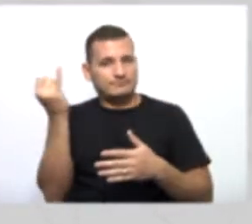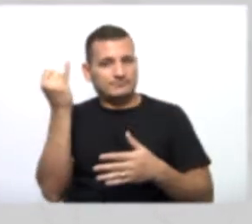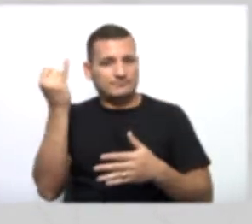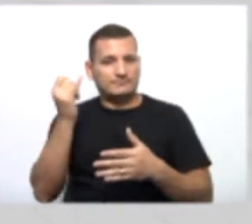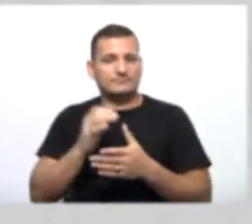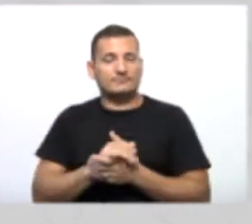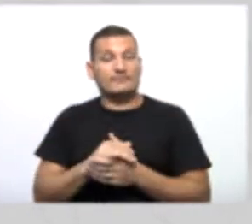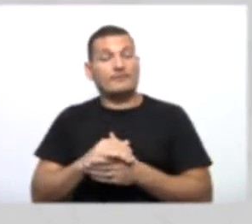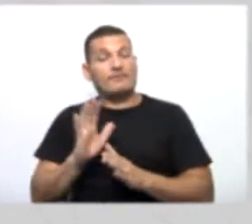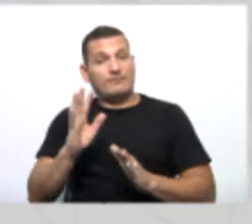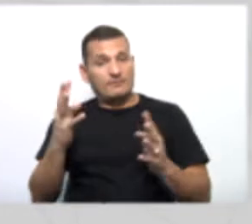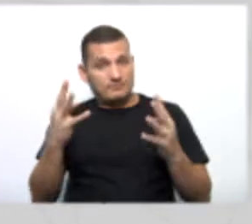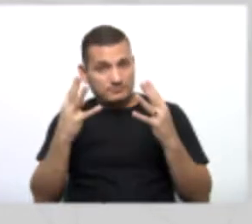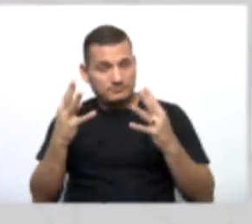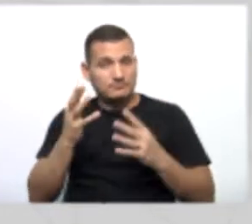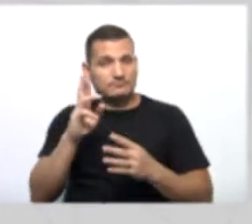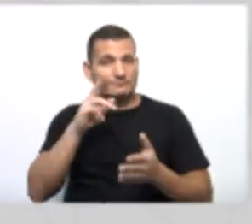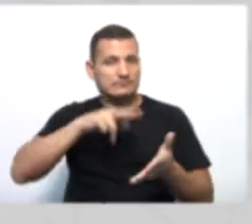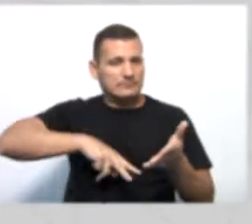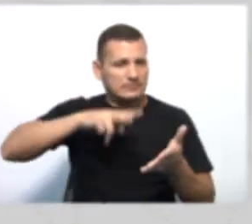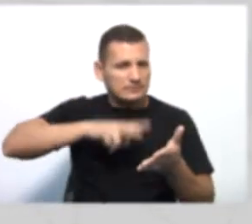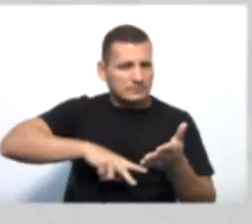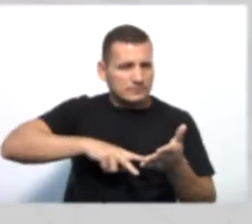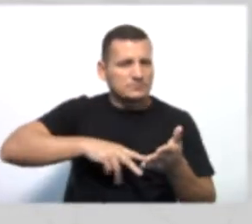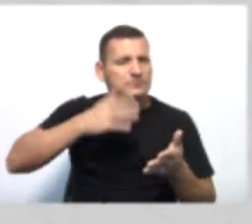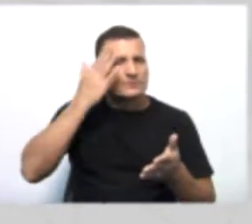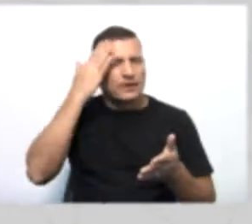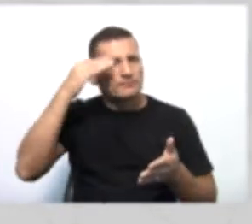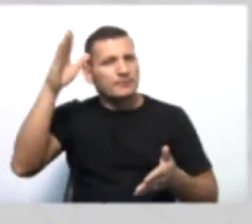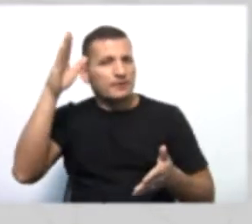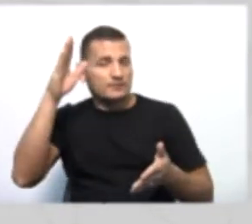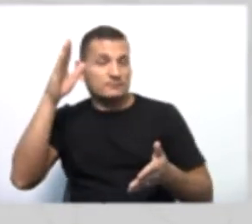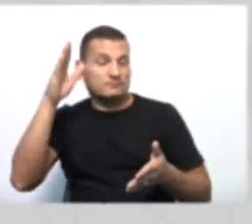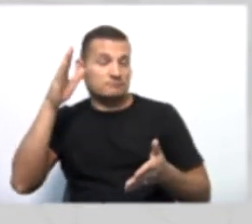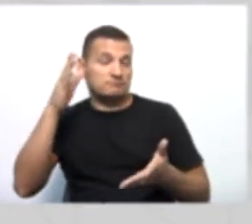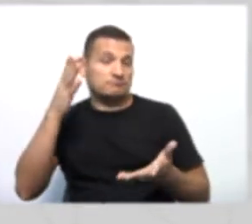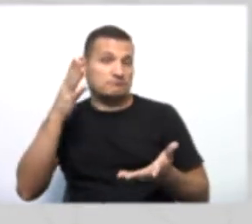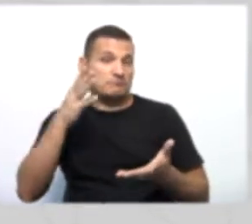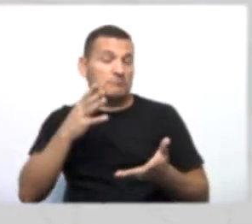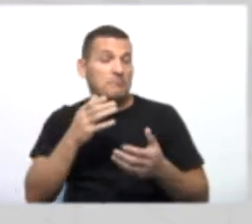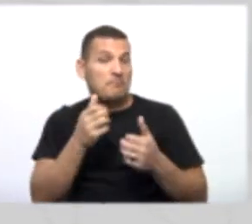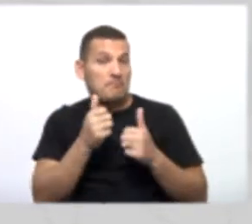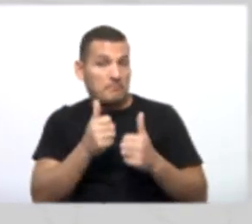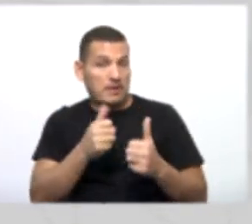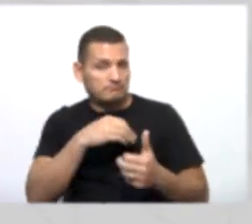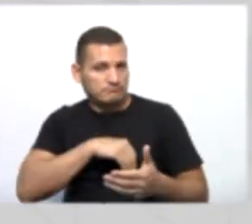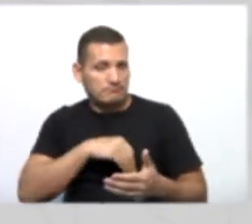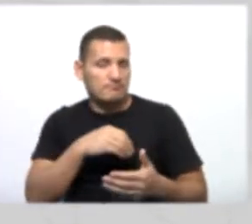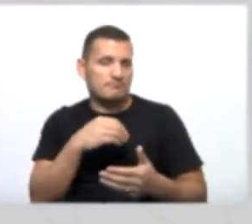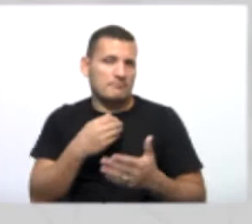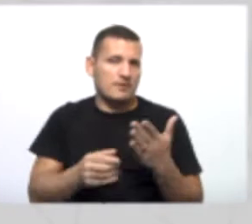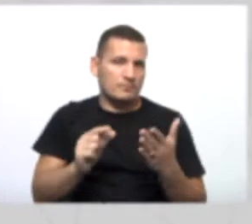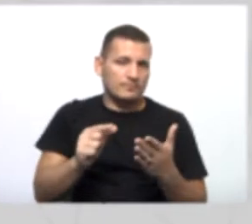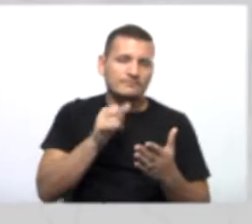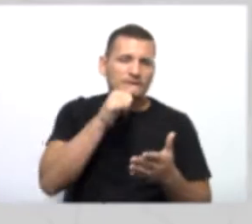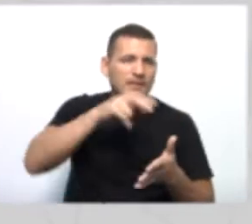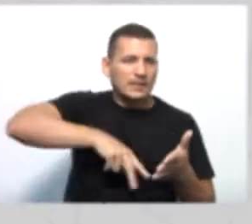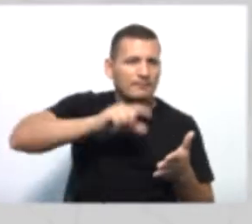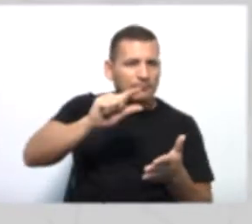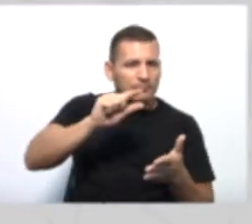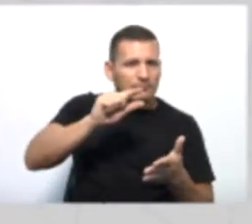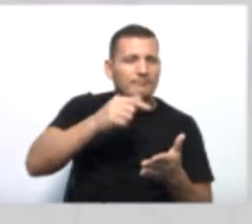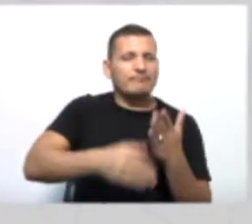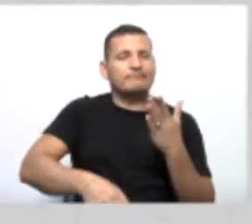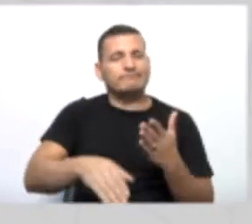Atenção, quem lê muito, aprende muito, ganha muito e perde pouco. Quem lê pouco, aprende pouco,